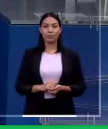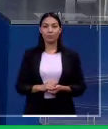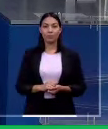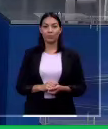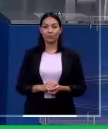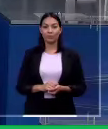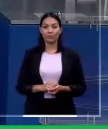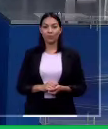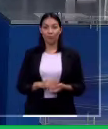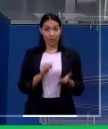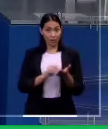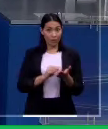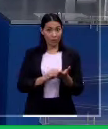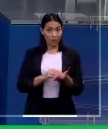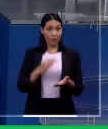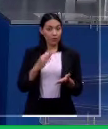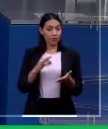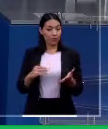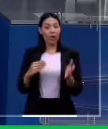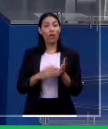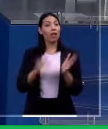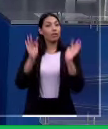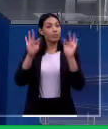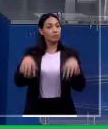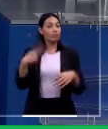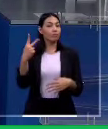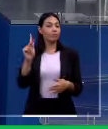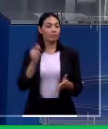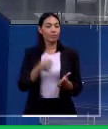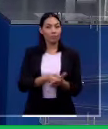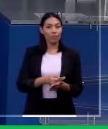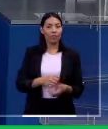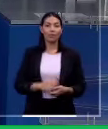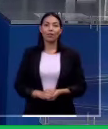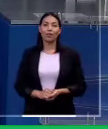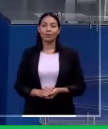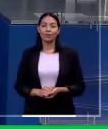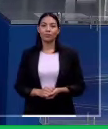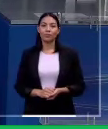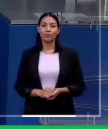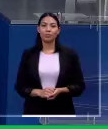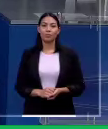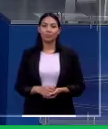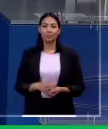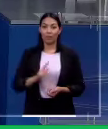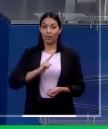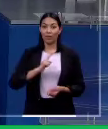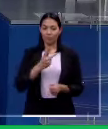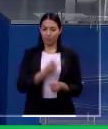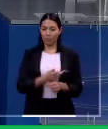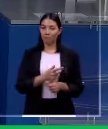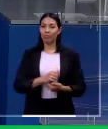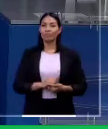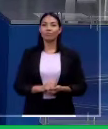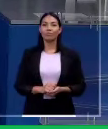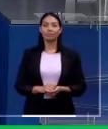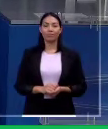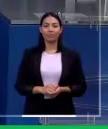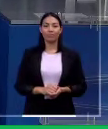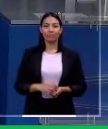45. Vai anotando e confira do início ao fim a sua aposta, porque a partir do quarto número já está valendo prêmios.